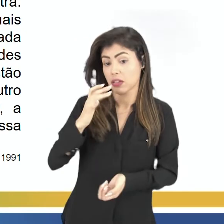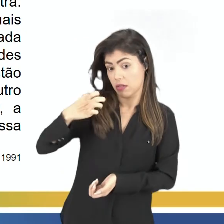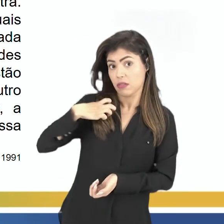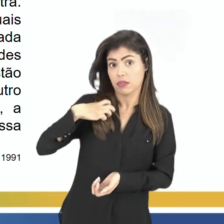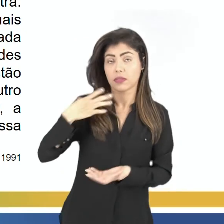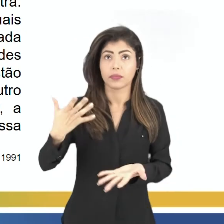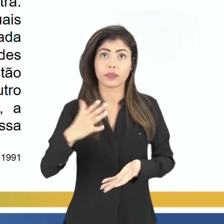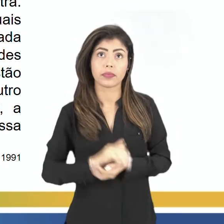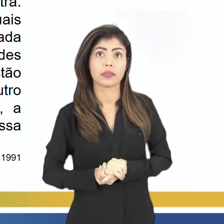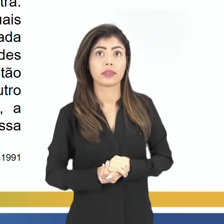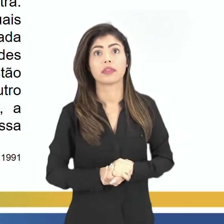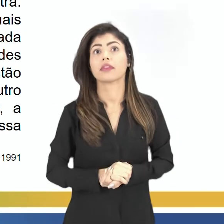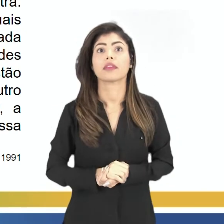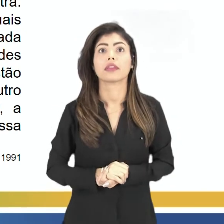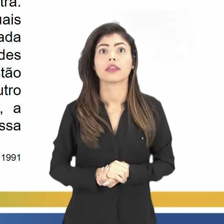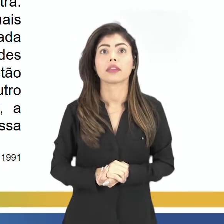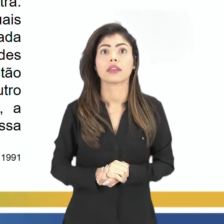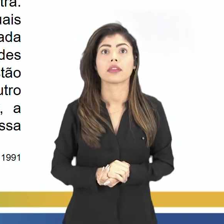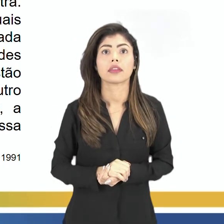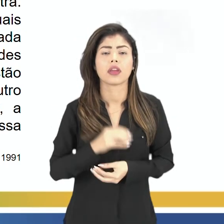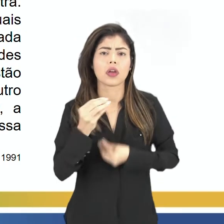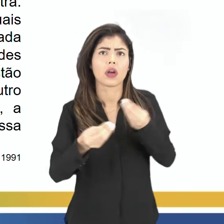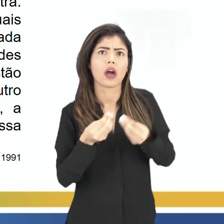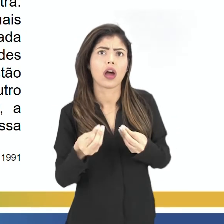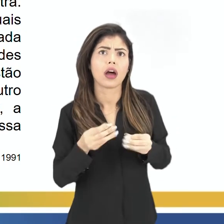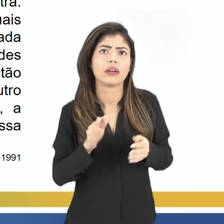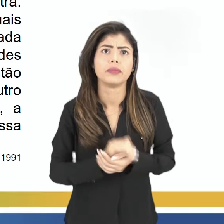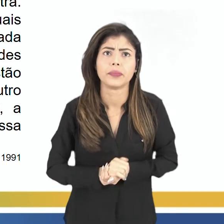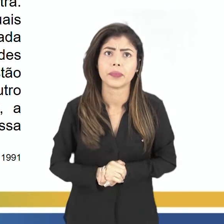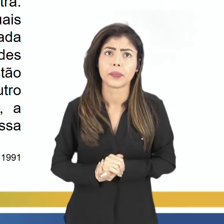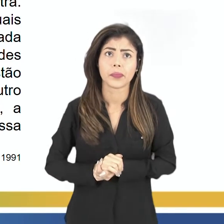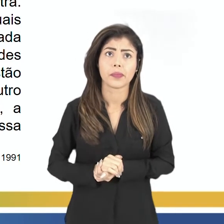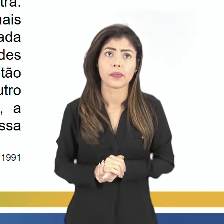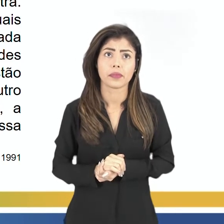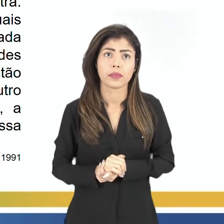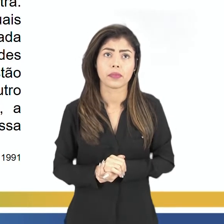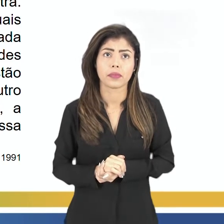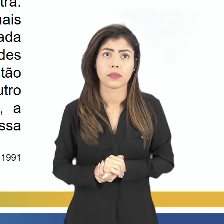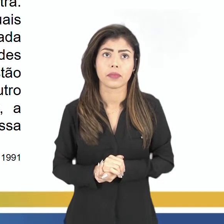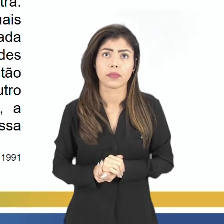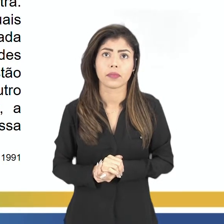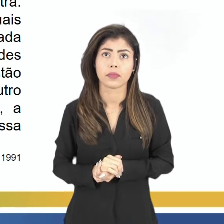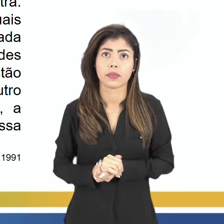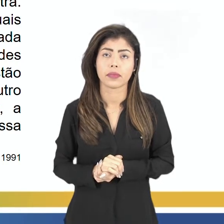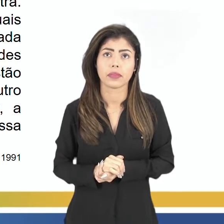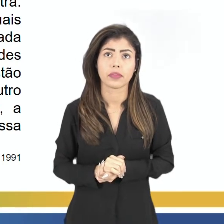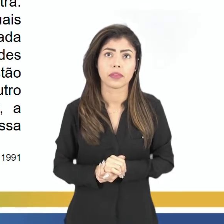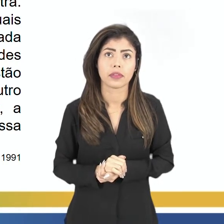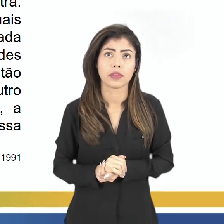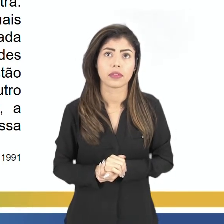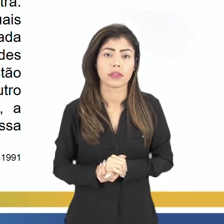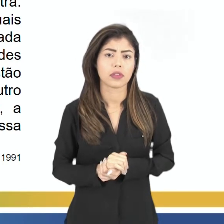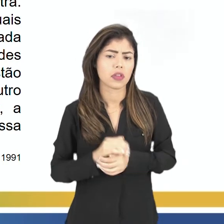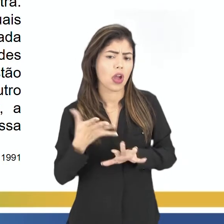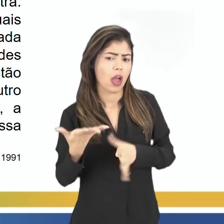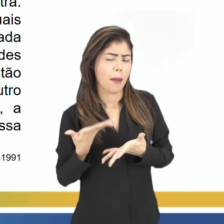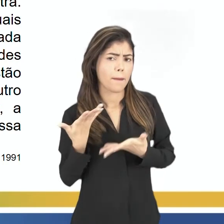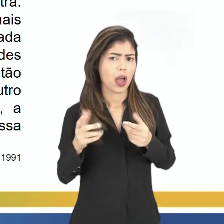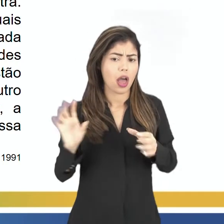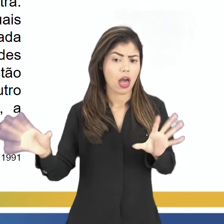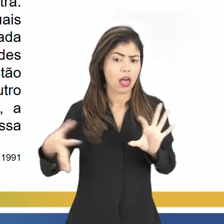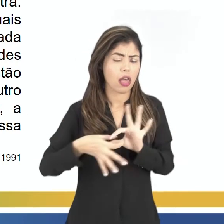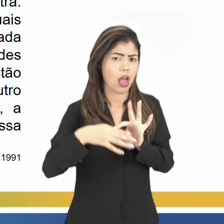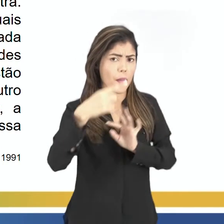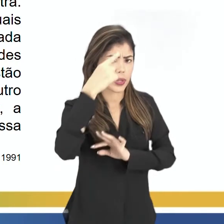ética. Isso é alguma coisa de ética aristotélica. Ética Nicômaco. Olha o texto. Ó, isso aqui já me dá uma chave que eu já vou